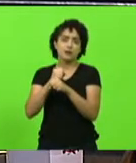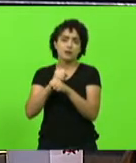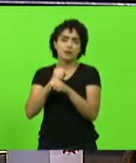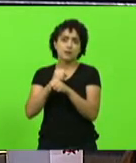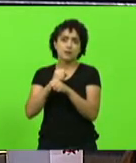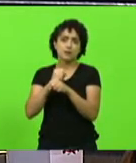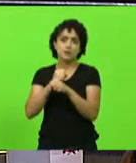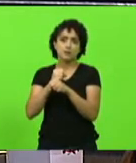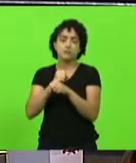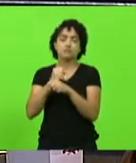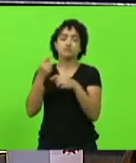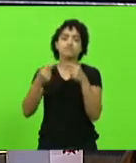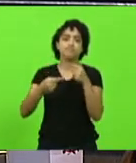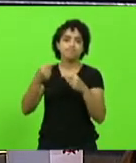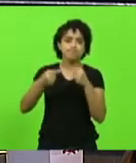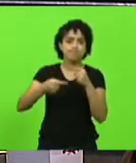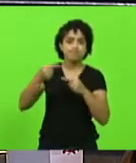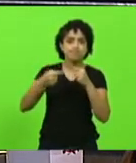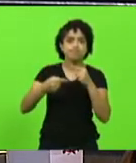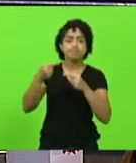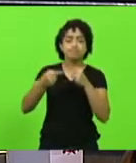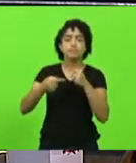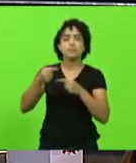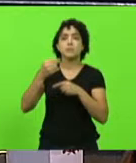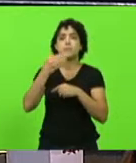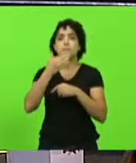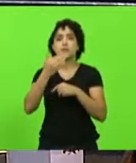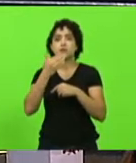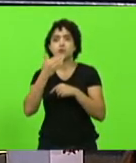fazendo esse debate, fazendo solicitações,